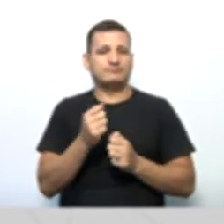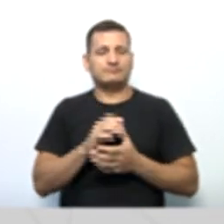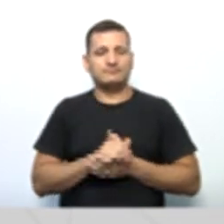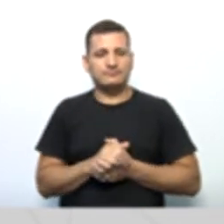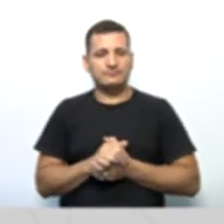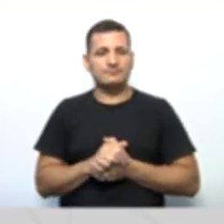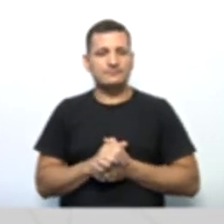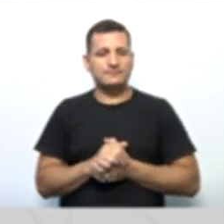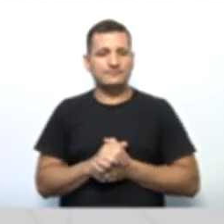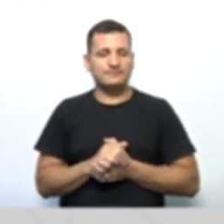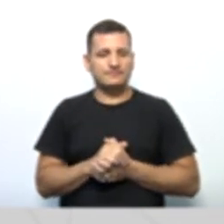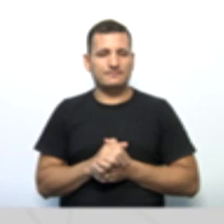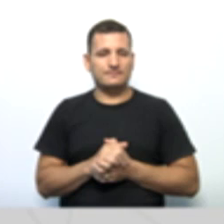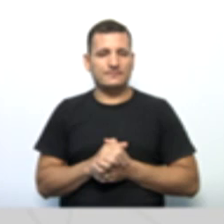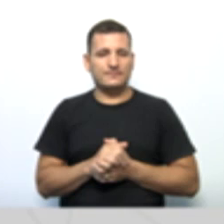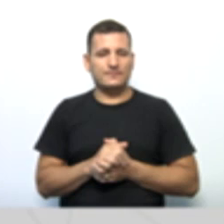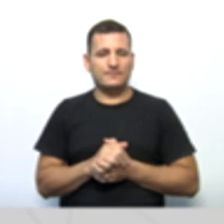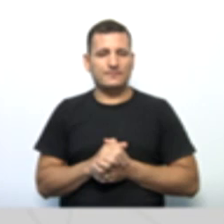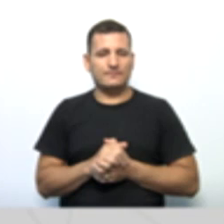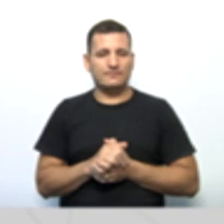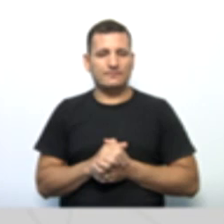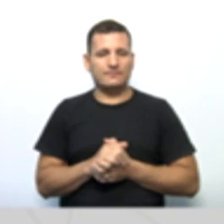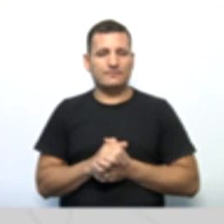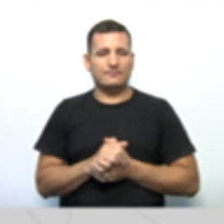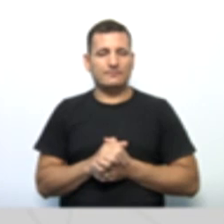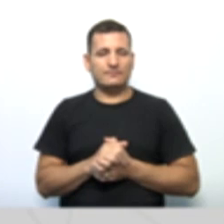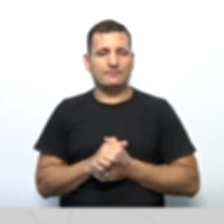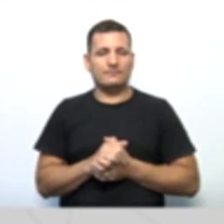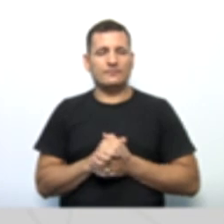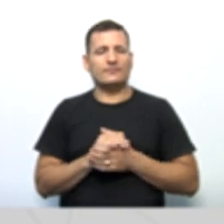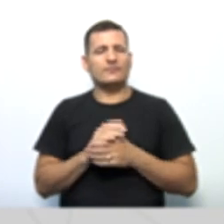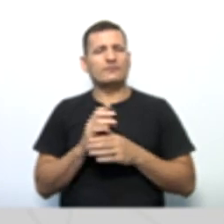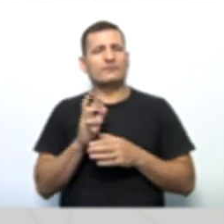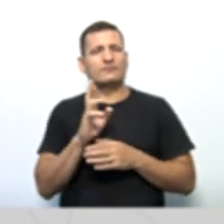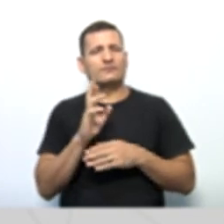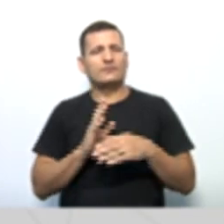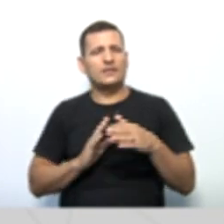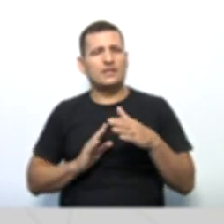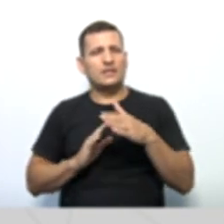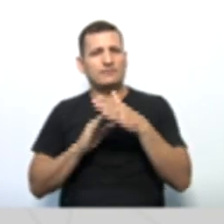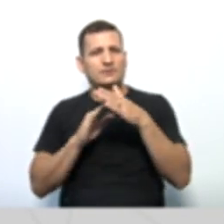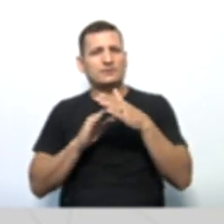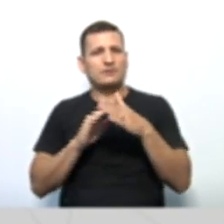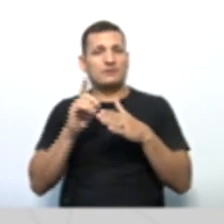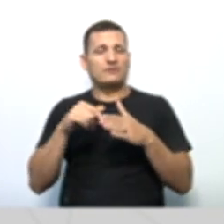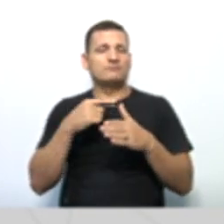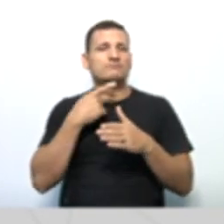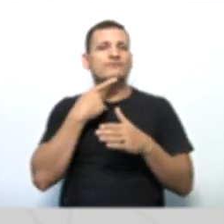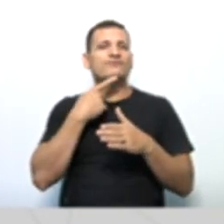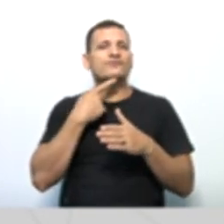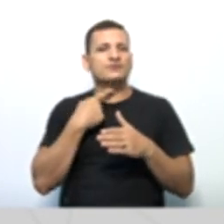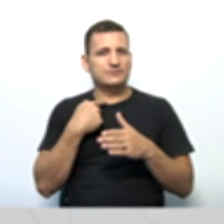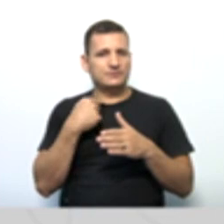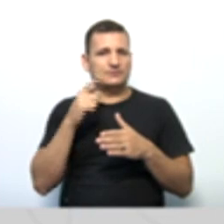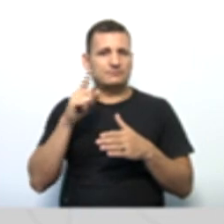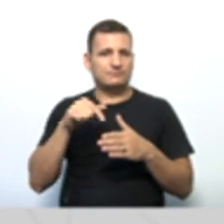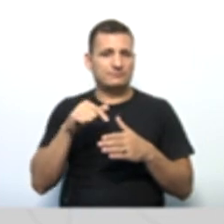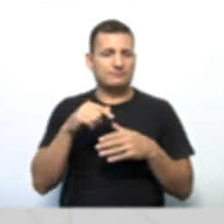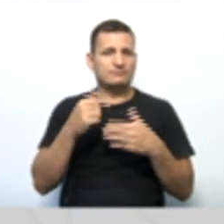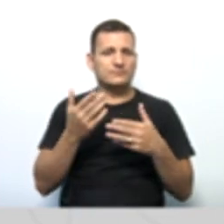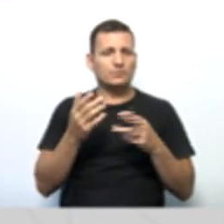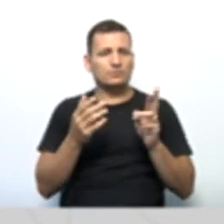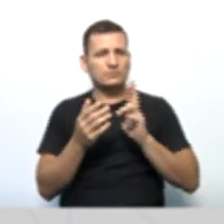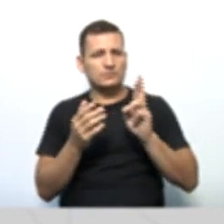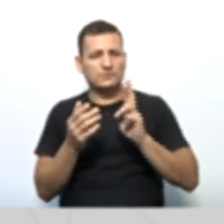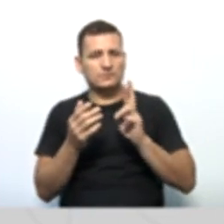paixões, pelos nossos desejos, e quem vai limitar e conduzir isso é a nossa vontade. Então, quem fundamenta um